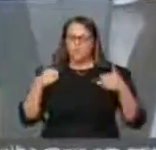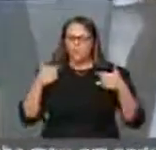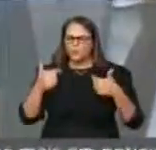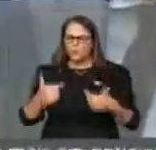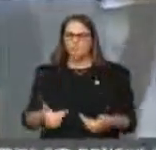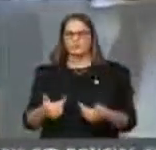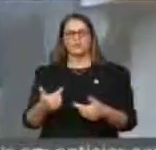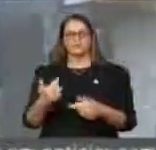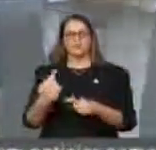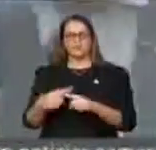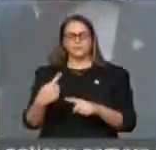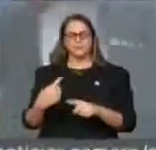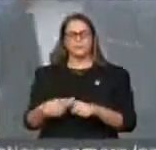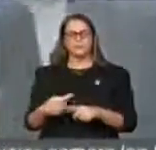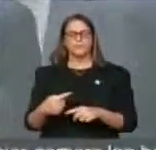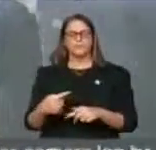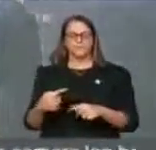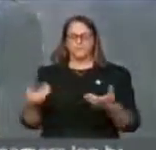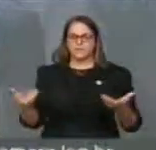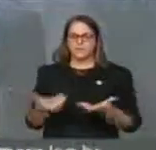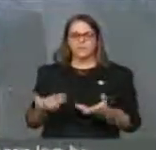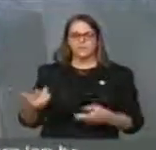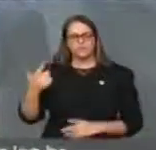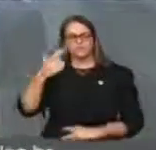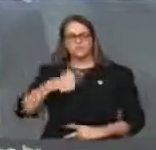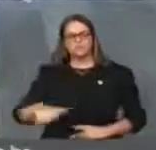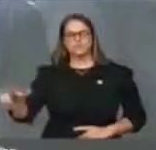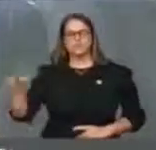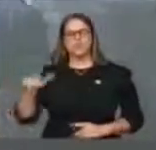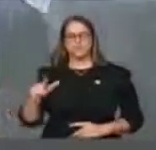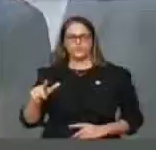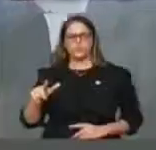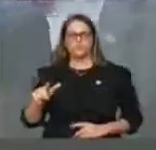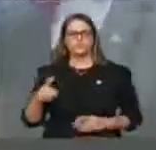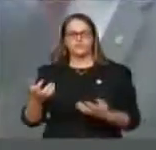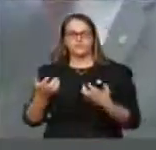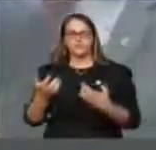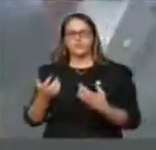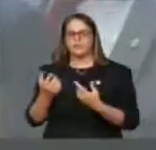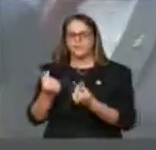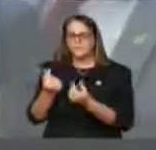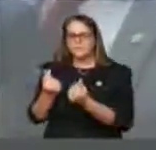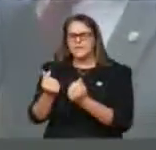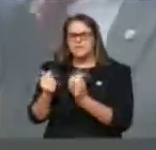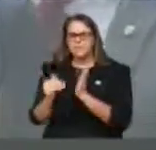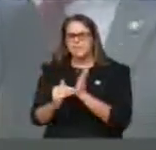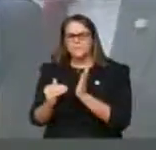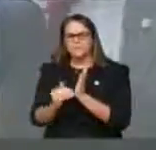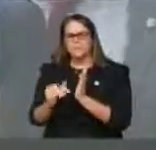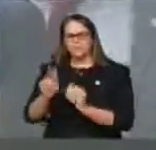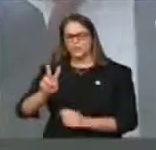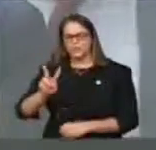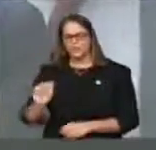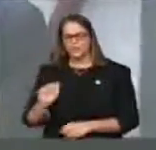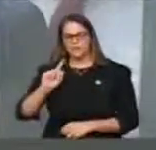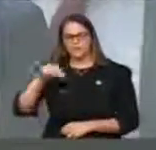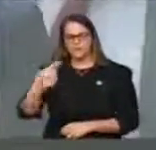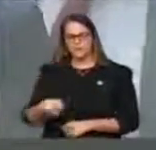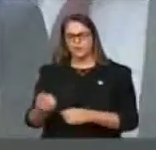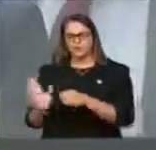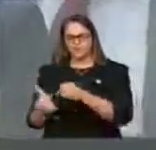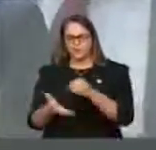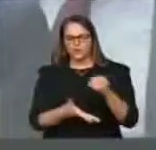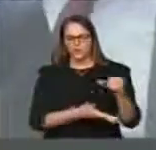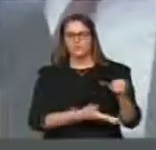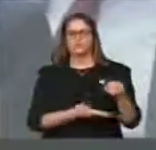que começam a travar mais uma vez pela definição do preço mínimo da uva para a próxima safra.